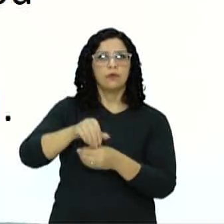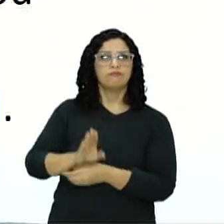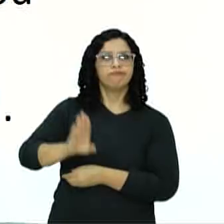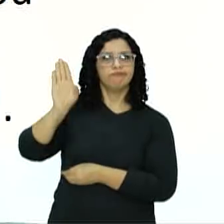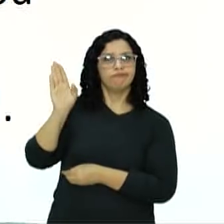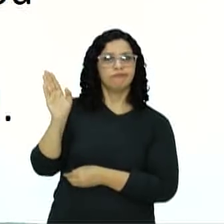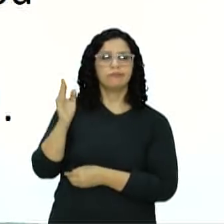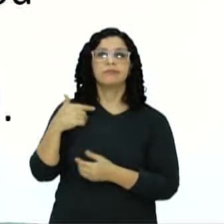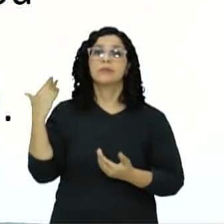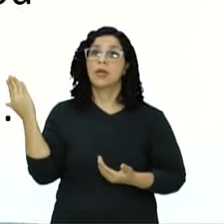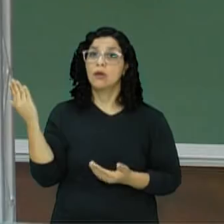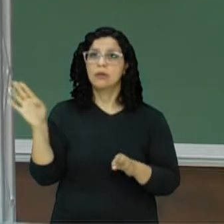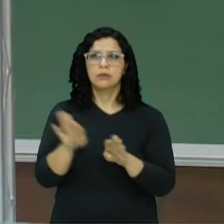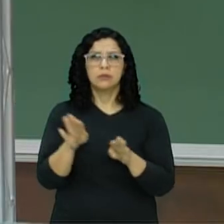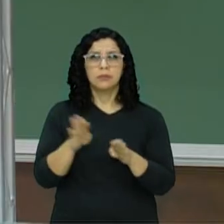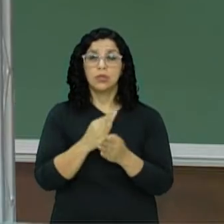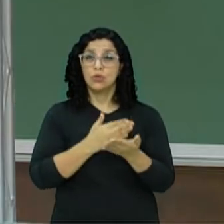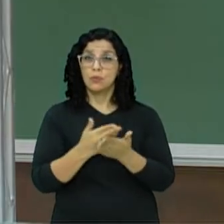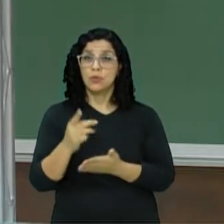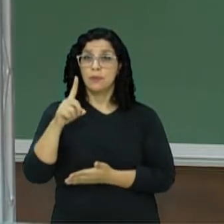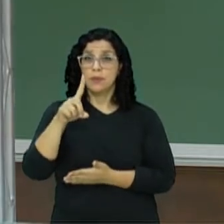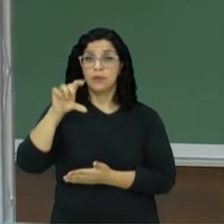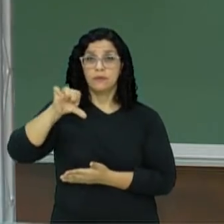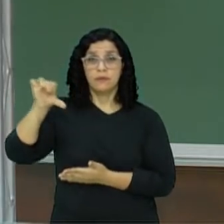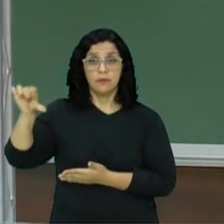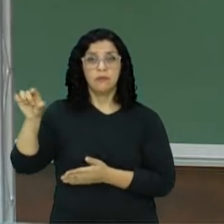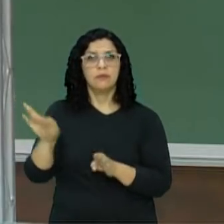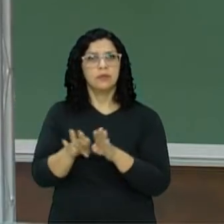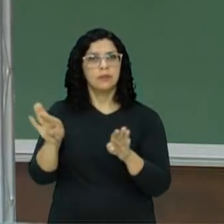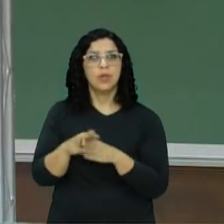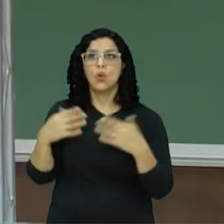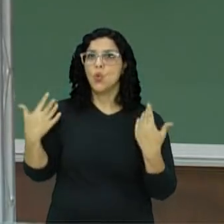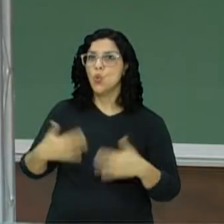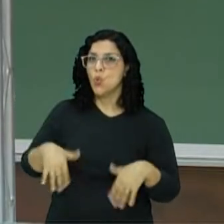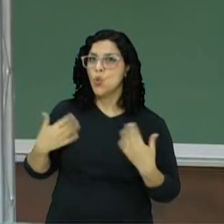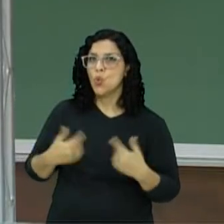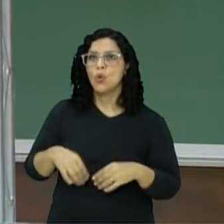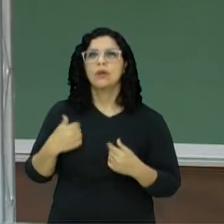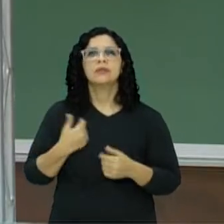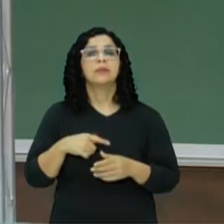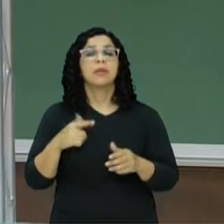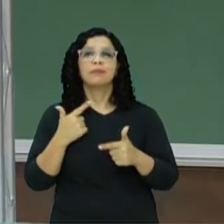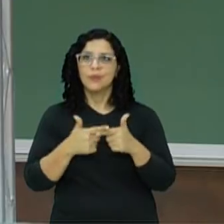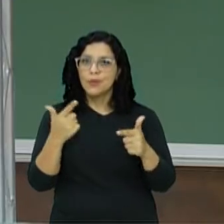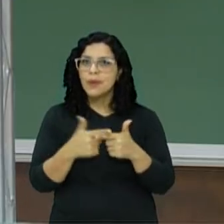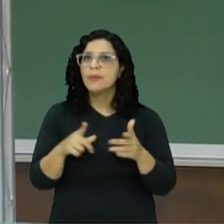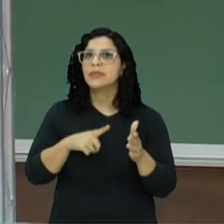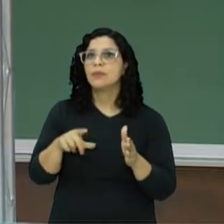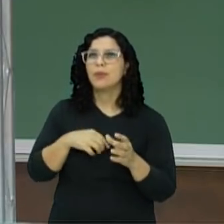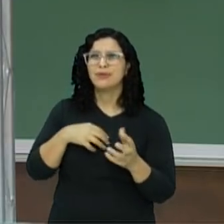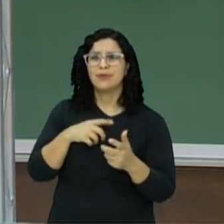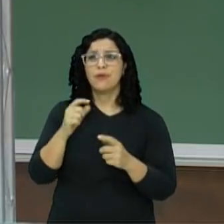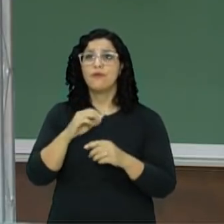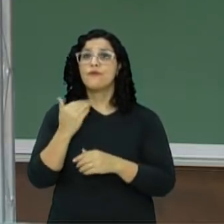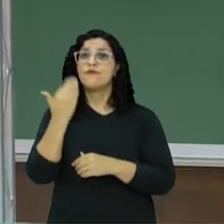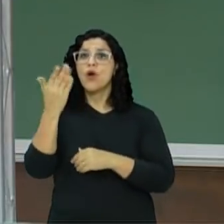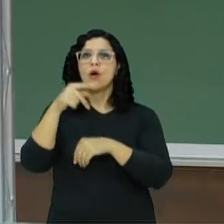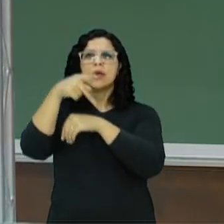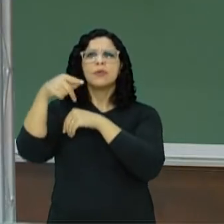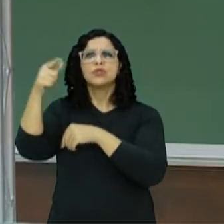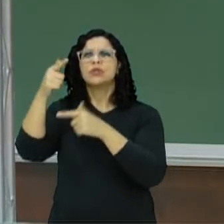O segundo mandato, que começou em janeiro de 99, foi muito mesmo afetado pela conjuntura